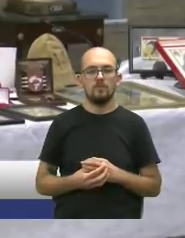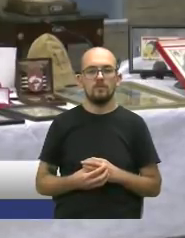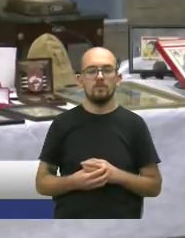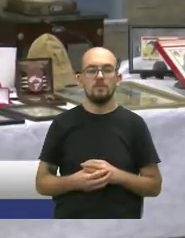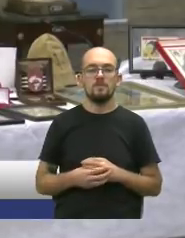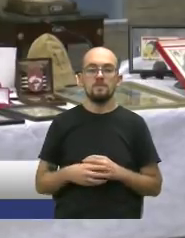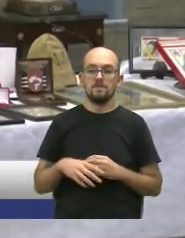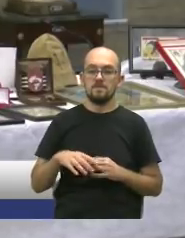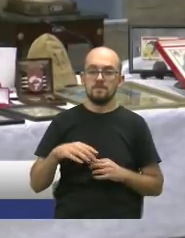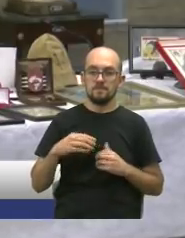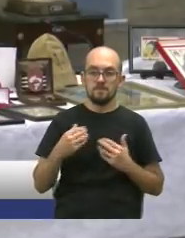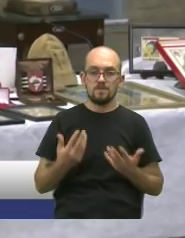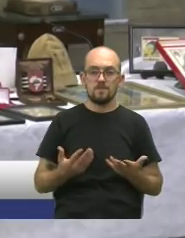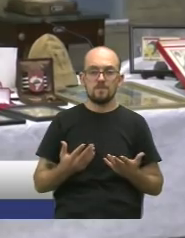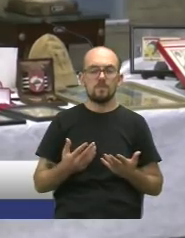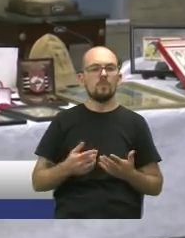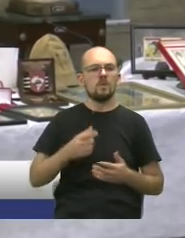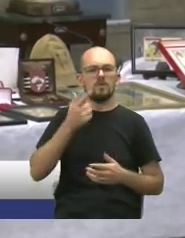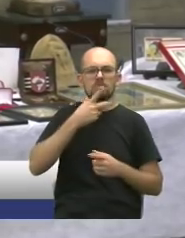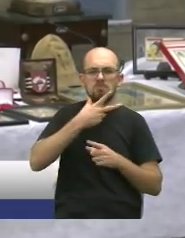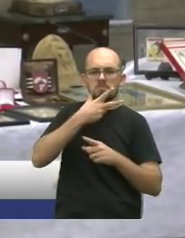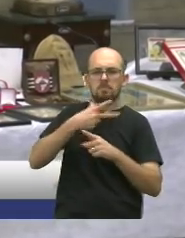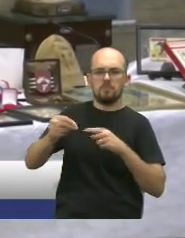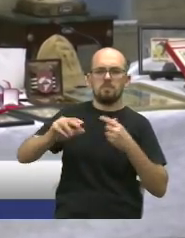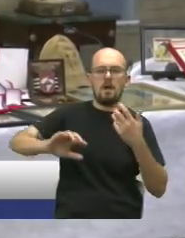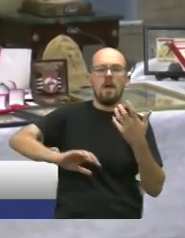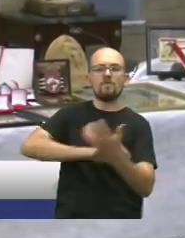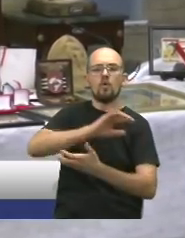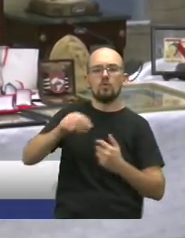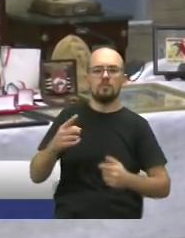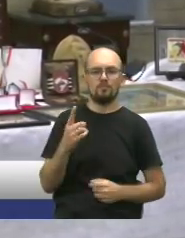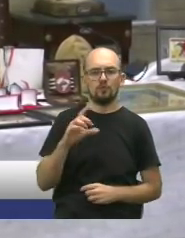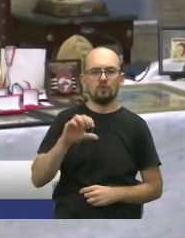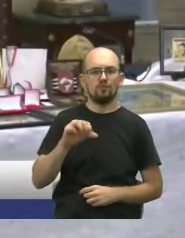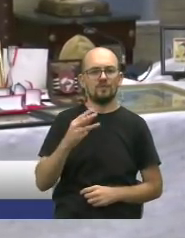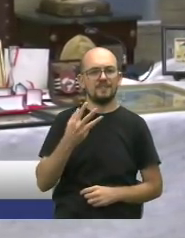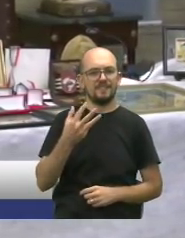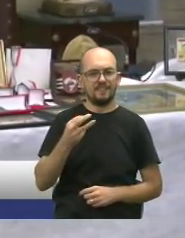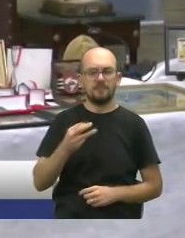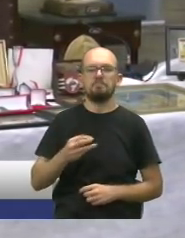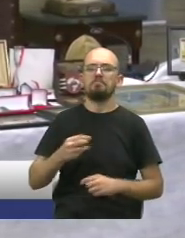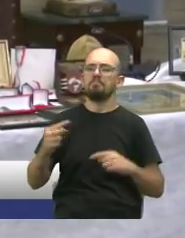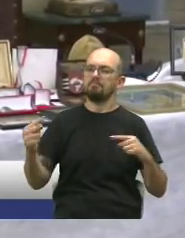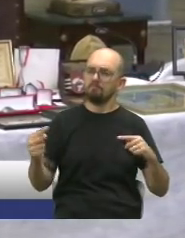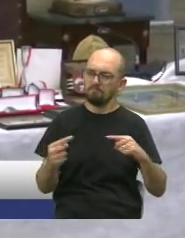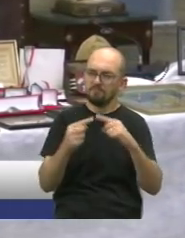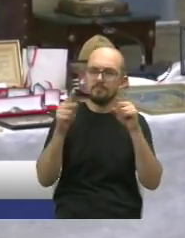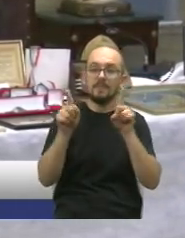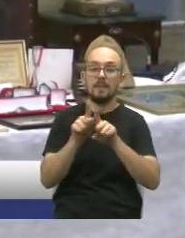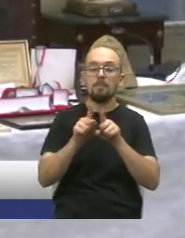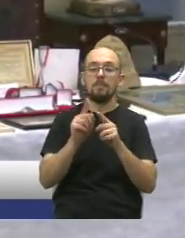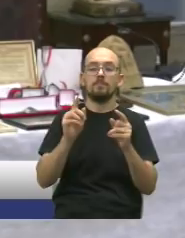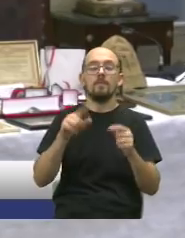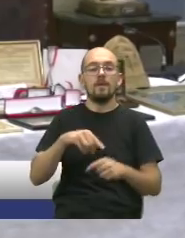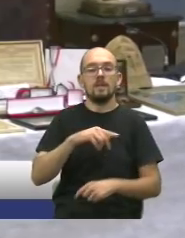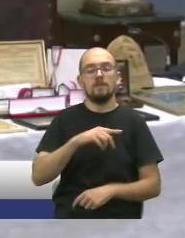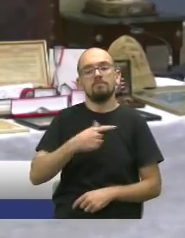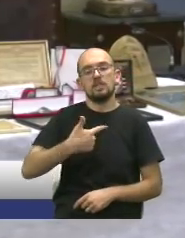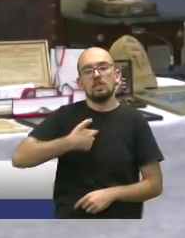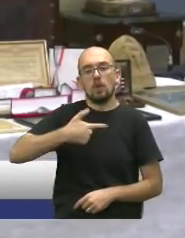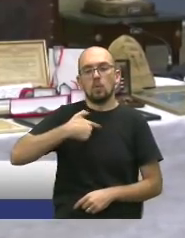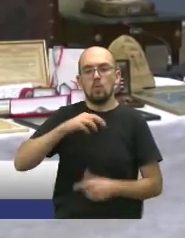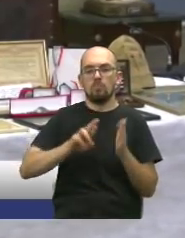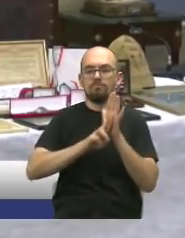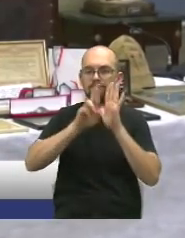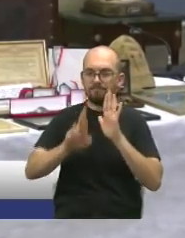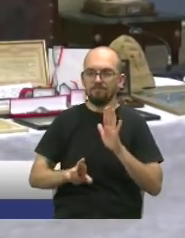E fazendo jus à vitória da Revolução de 30, fazendo jus às esperanças que Getúlio representava, finalmente o Brasil